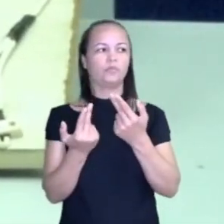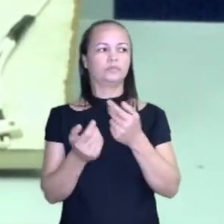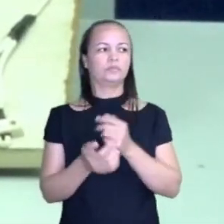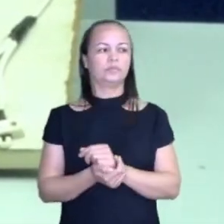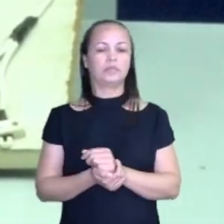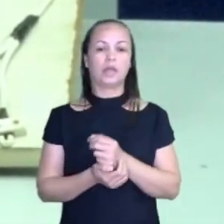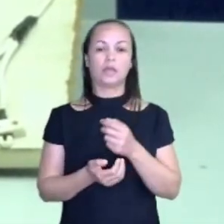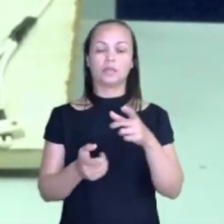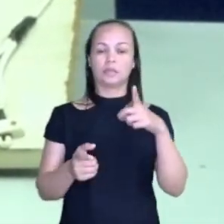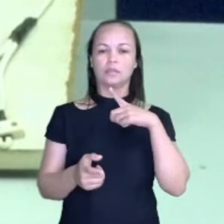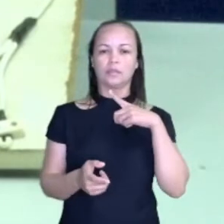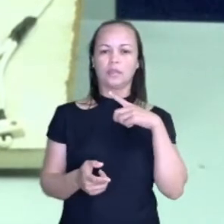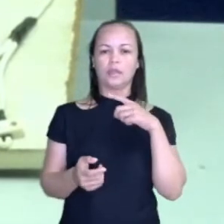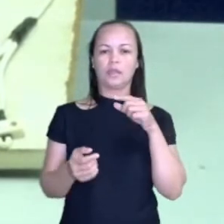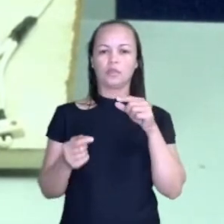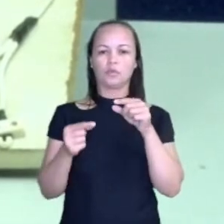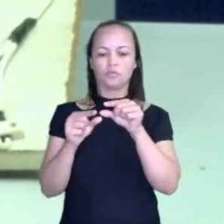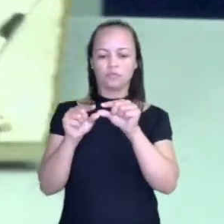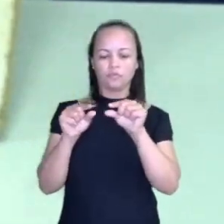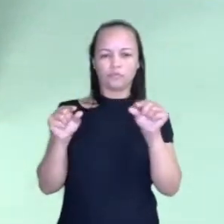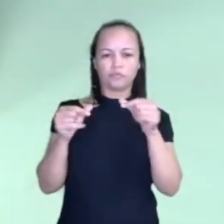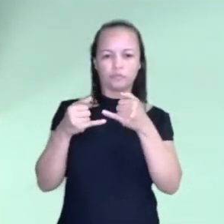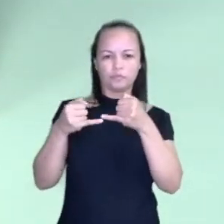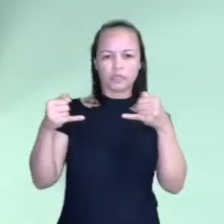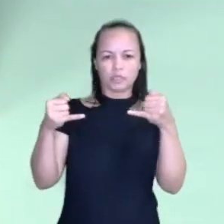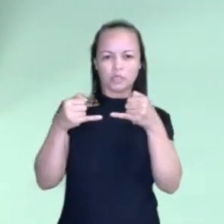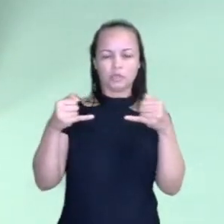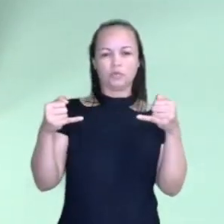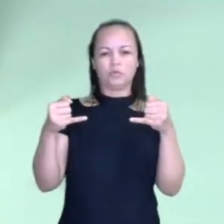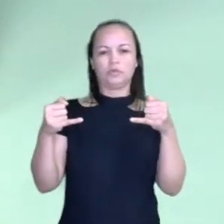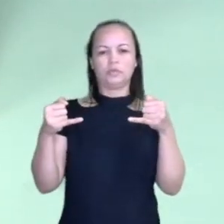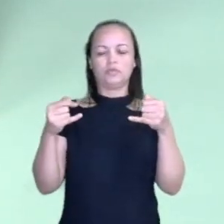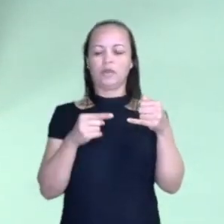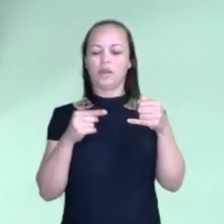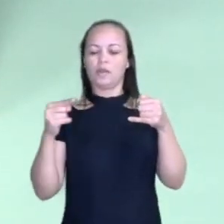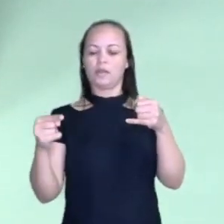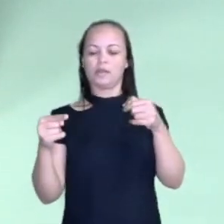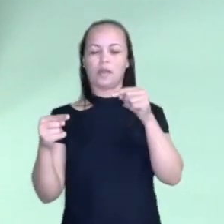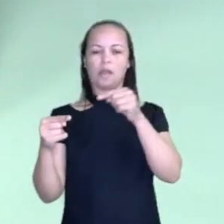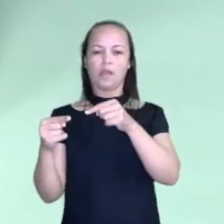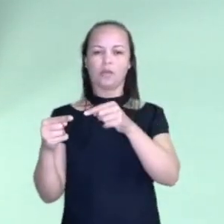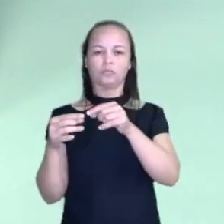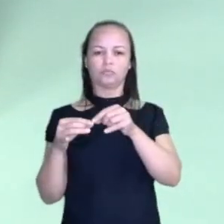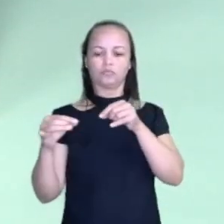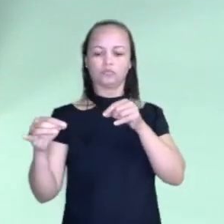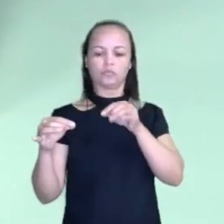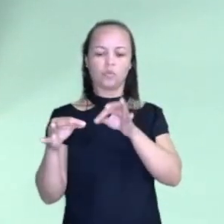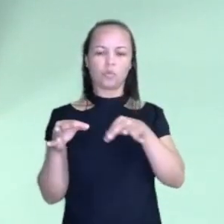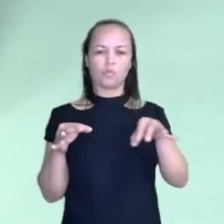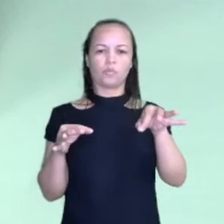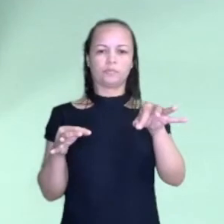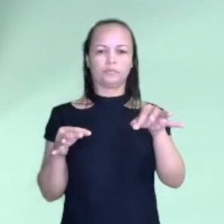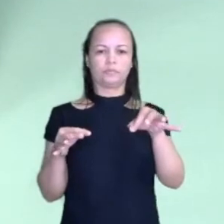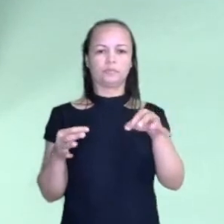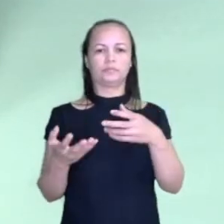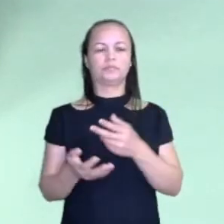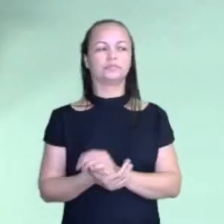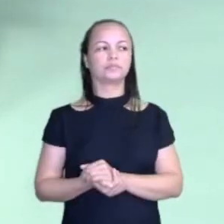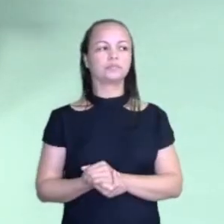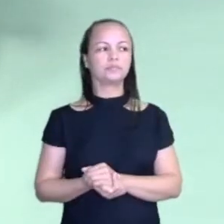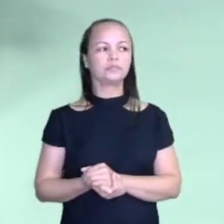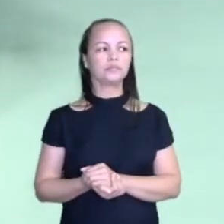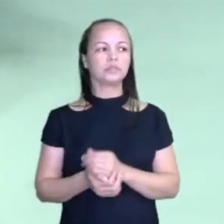até o fio e vai ligar esse aqui qualquete e o outro filho tá ligando isso aqui então aqui tá em paralelo